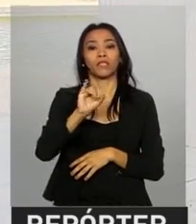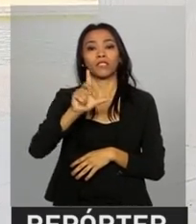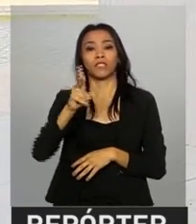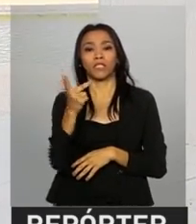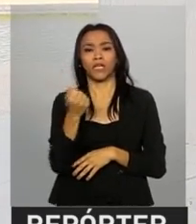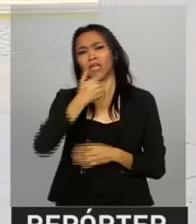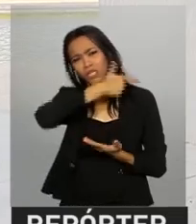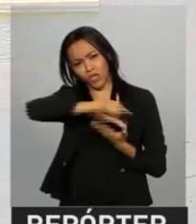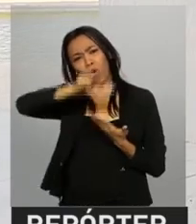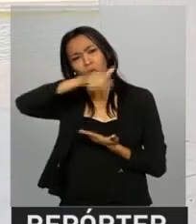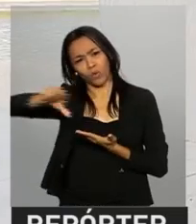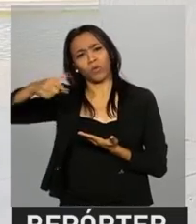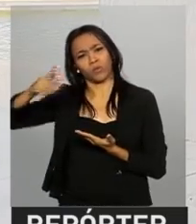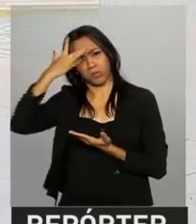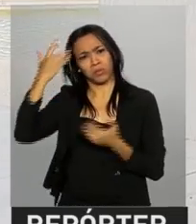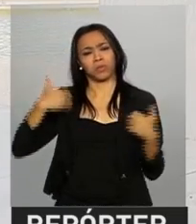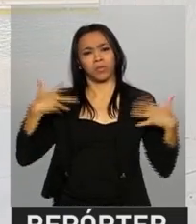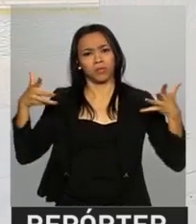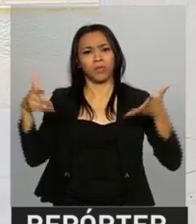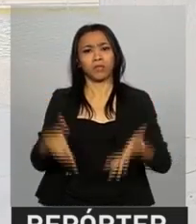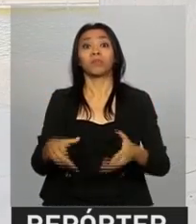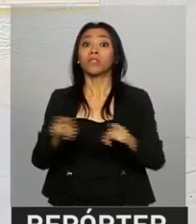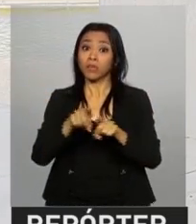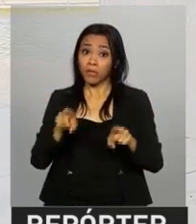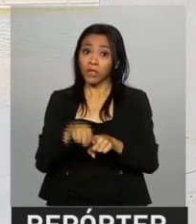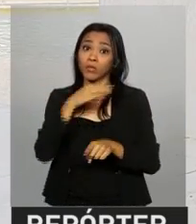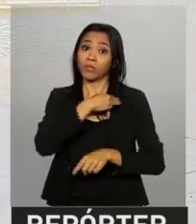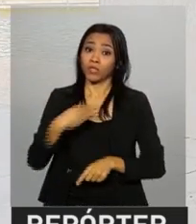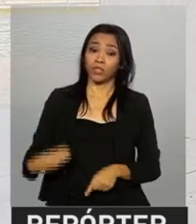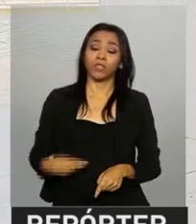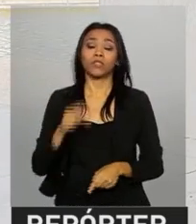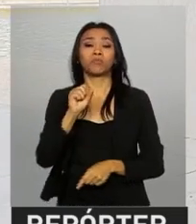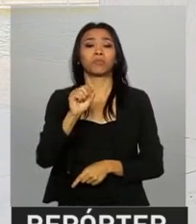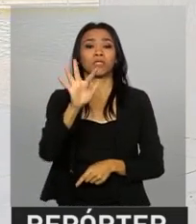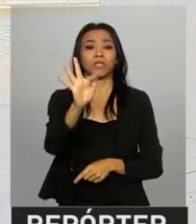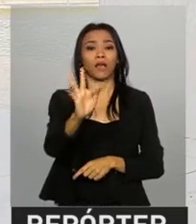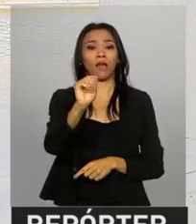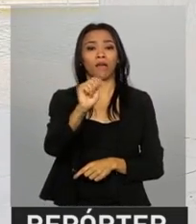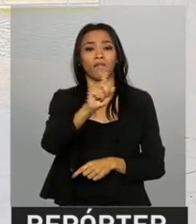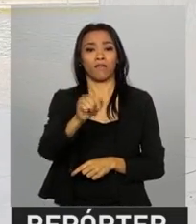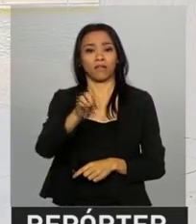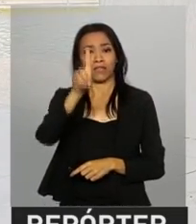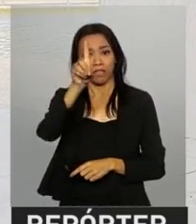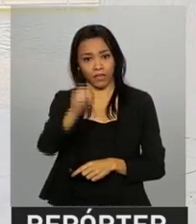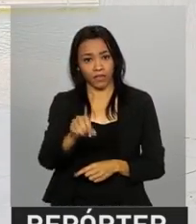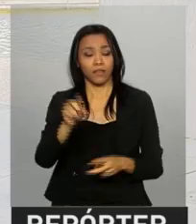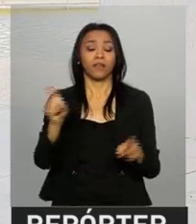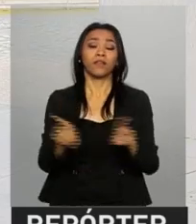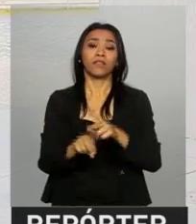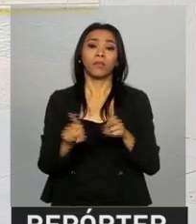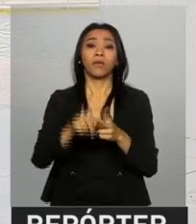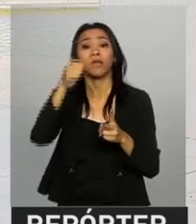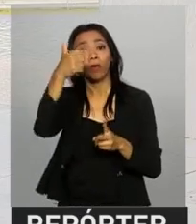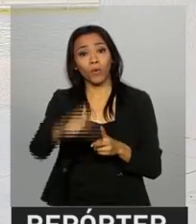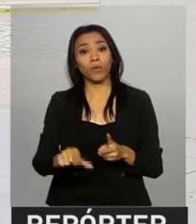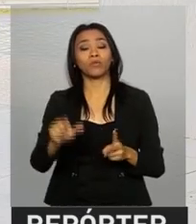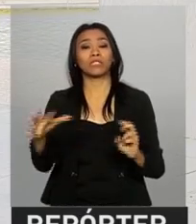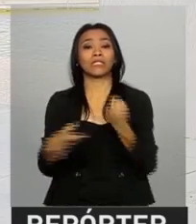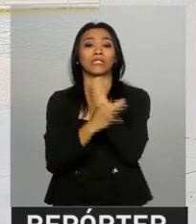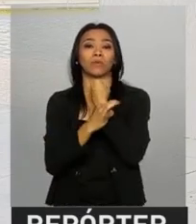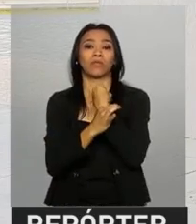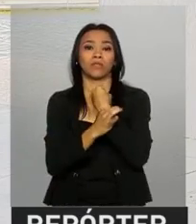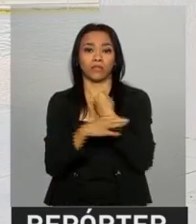prevista a participação aí do ministro da Fazenda, Henrique Meirelles, e também do ministro do Gabinete de Segurança Institucional